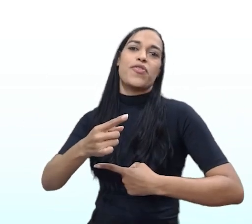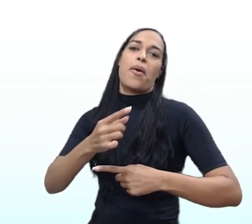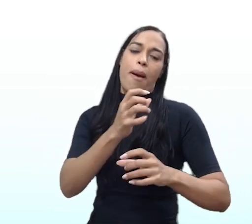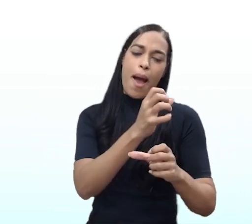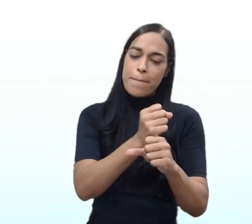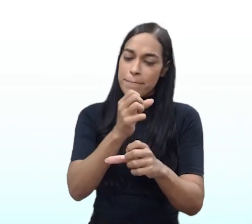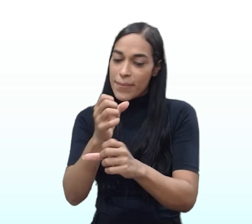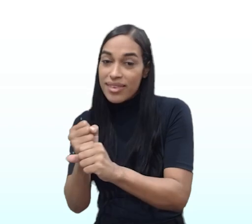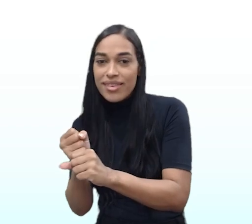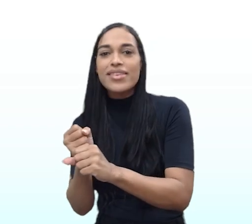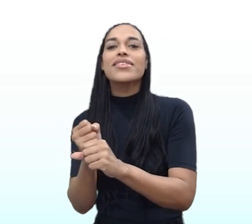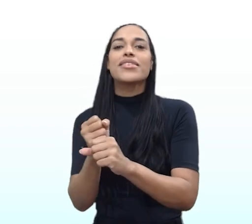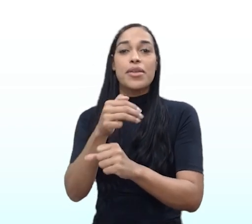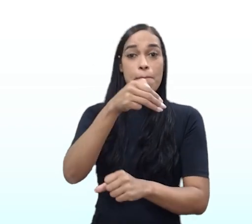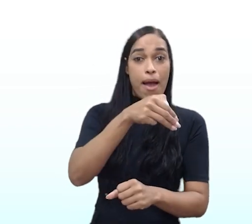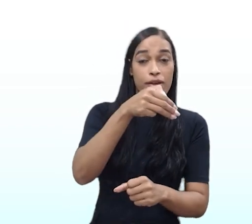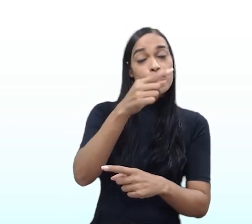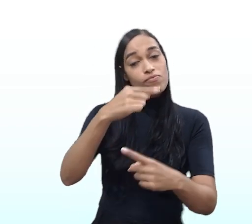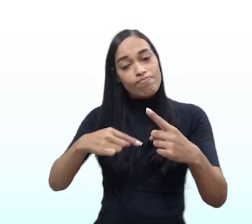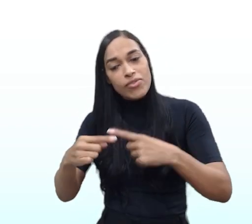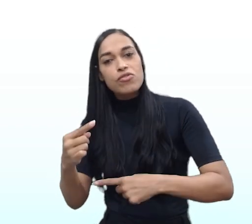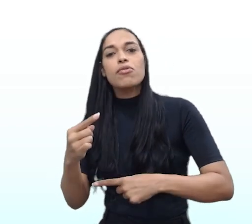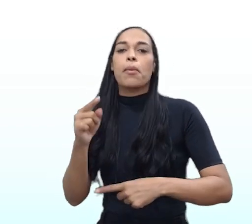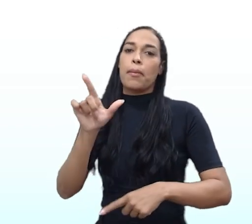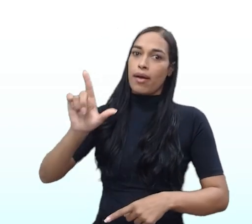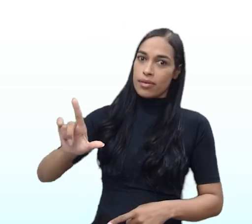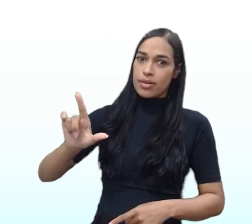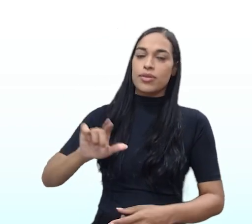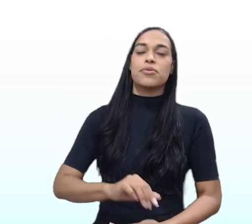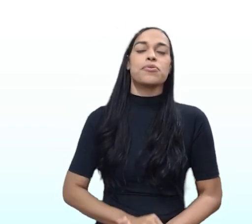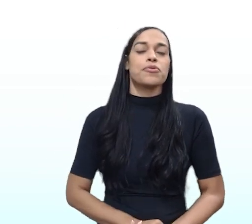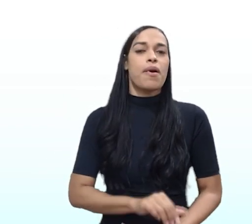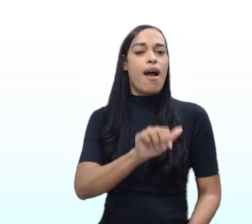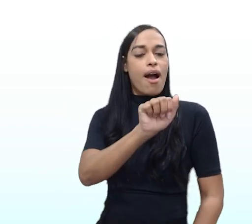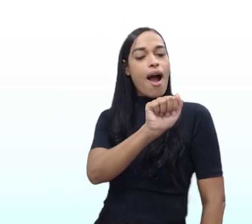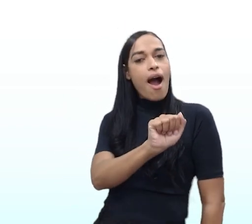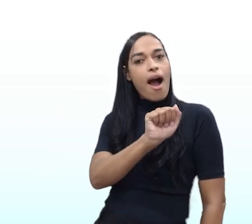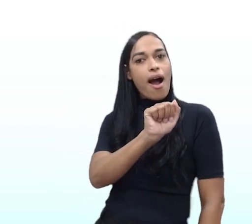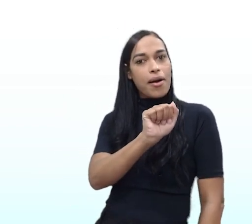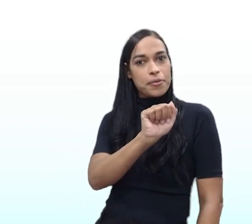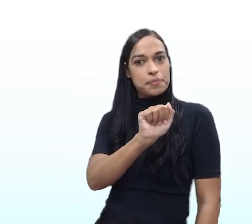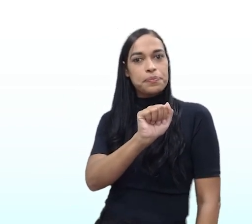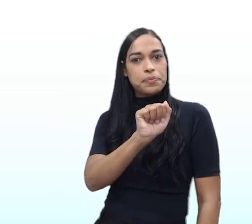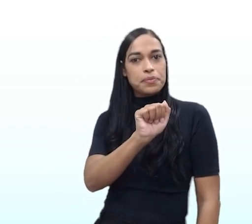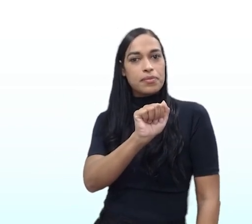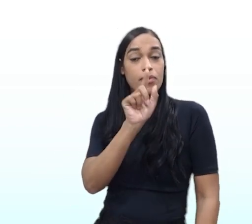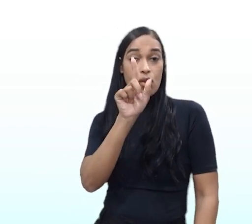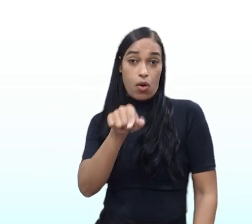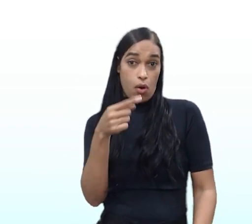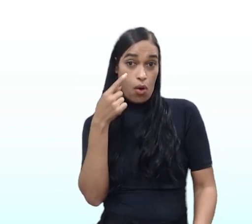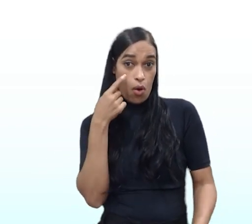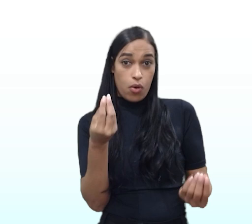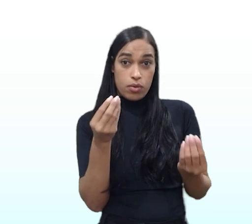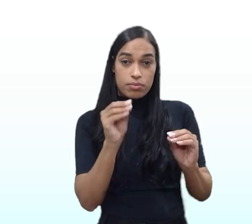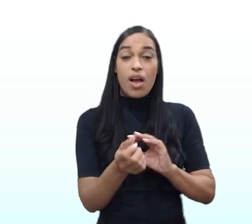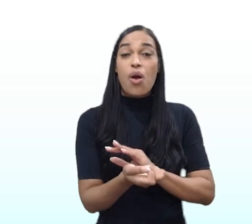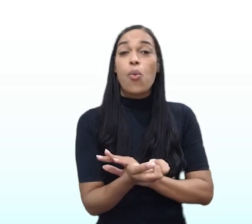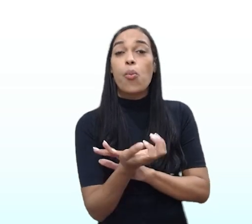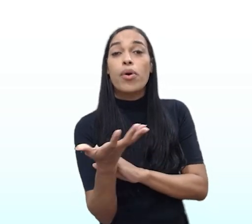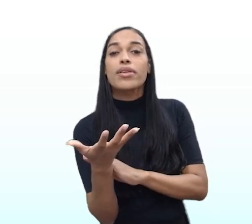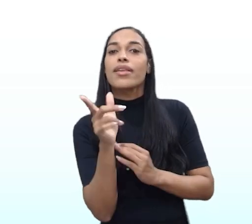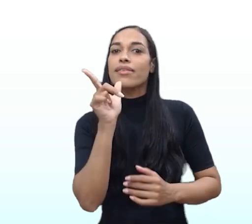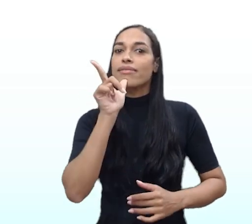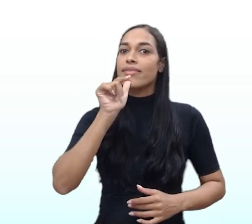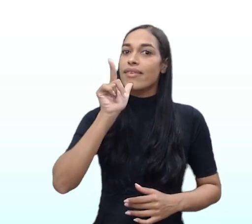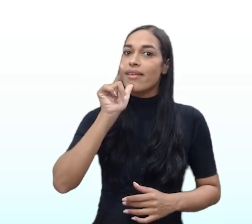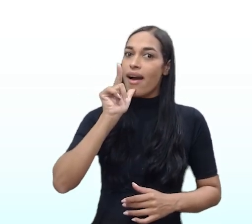das unidades de medidas, apenas isso. Então, eu vou colocar a relação que ele pediu, tá? Que é a